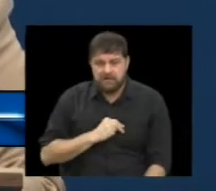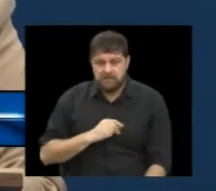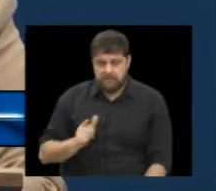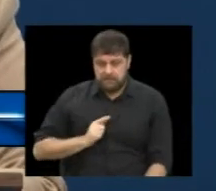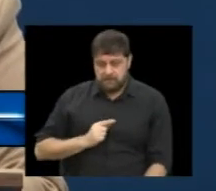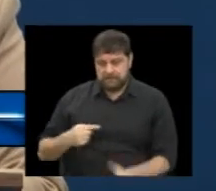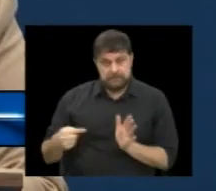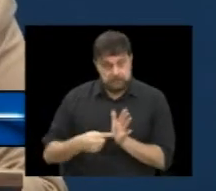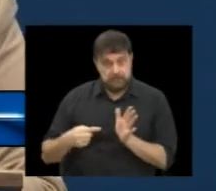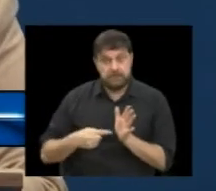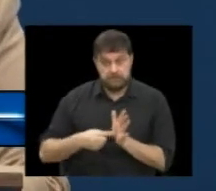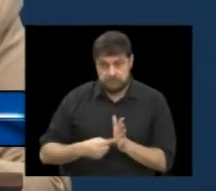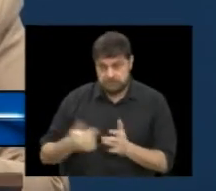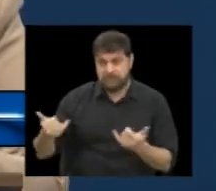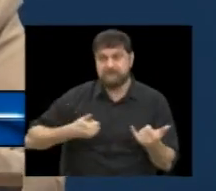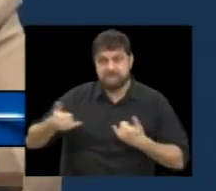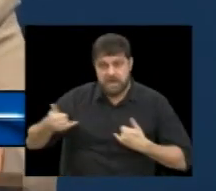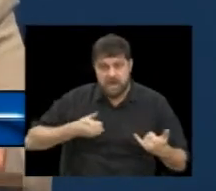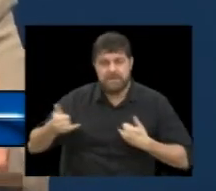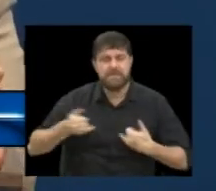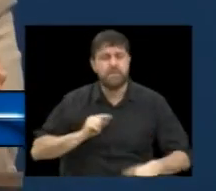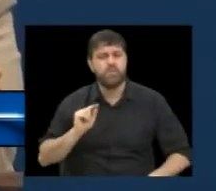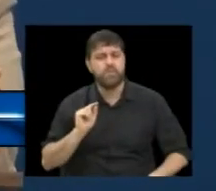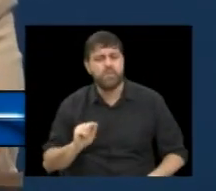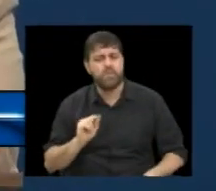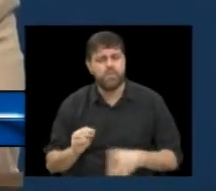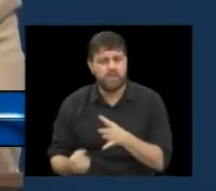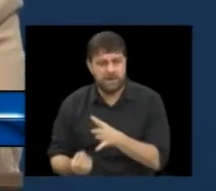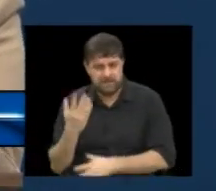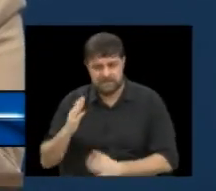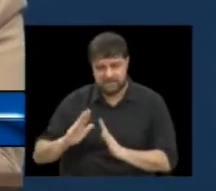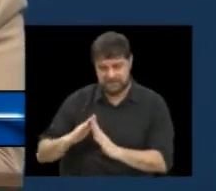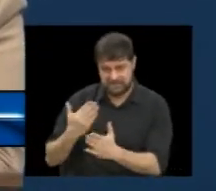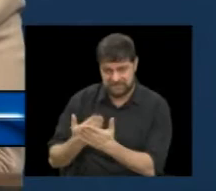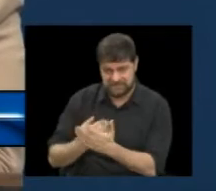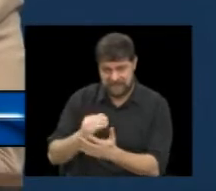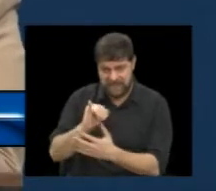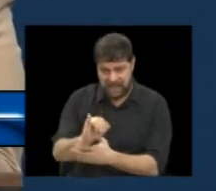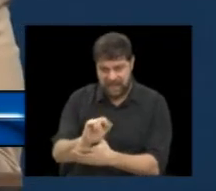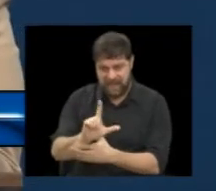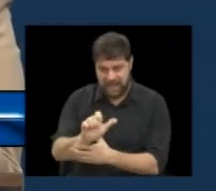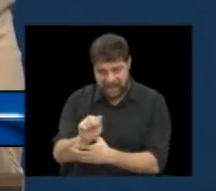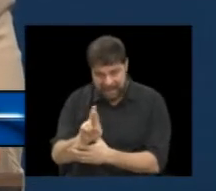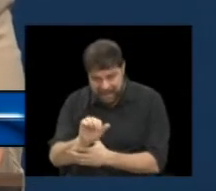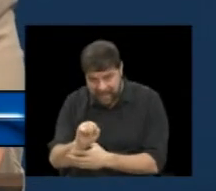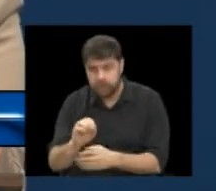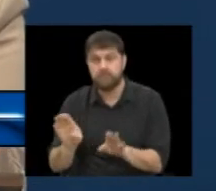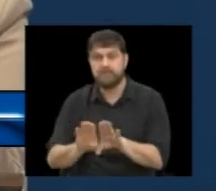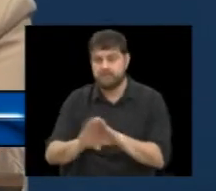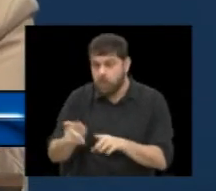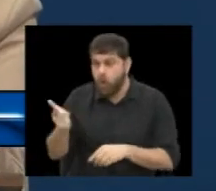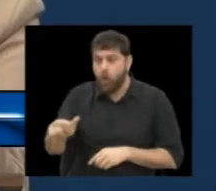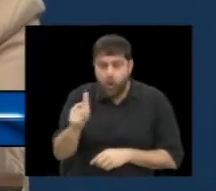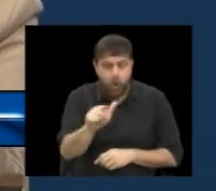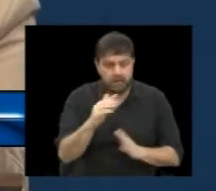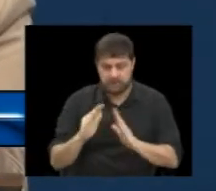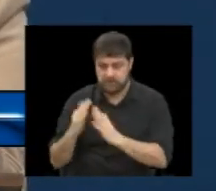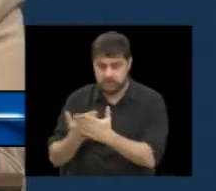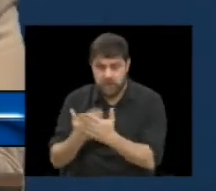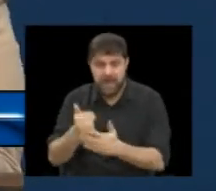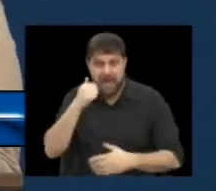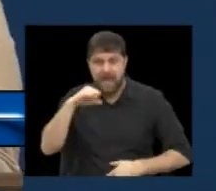inúmeras denúncias. Recebi a denúncia da escola Hilário Magro Júnior, mas outras denúncias, inclusive, de